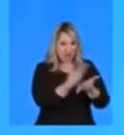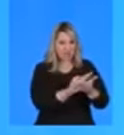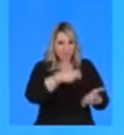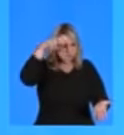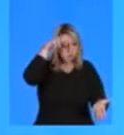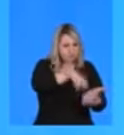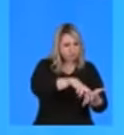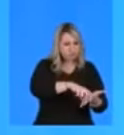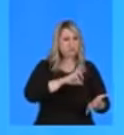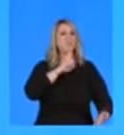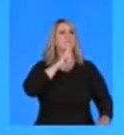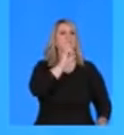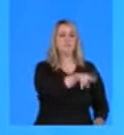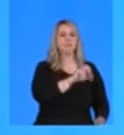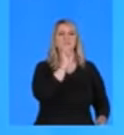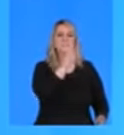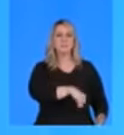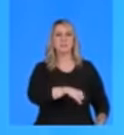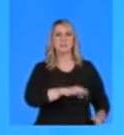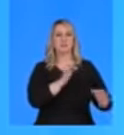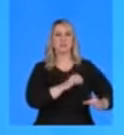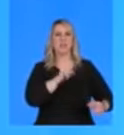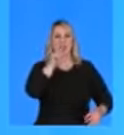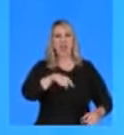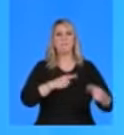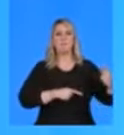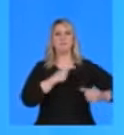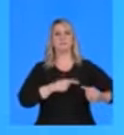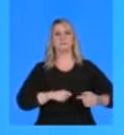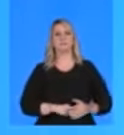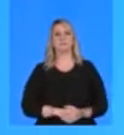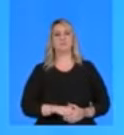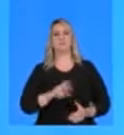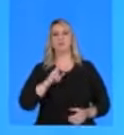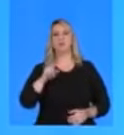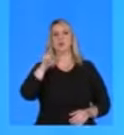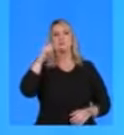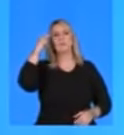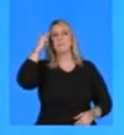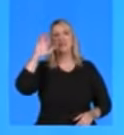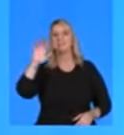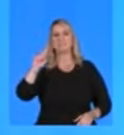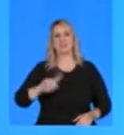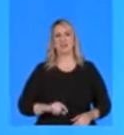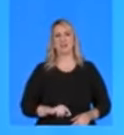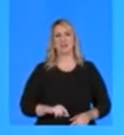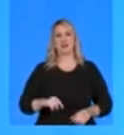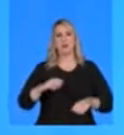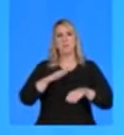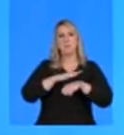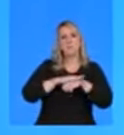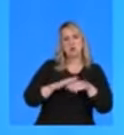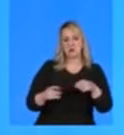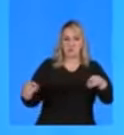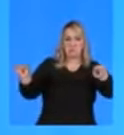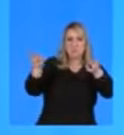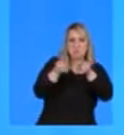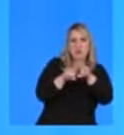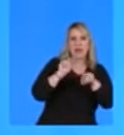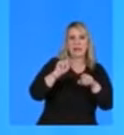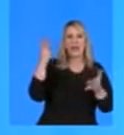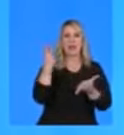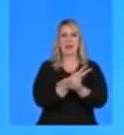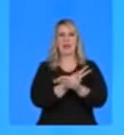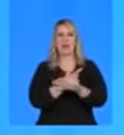pagar tem que responder a justiça Isso é que é política não é o que você tá pensando Bondade e conivência com quem